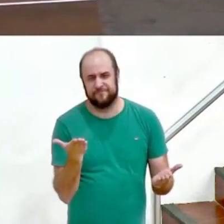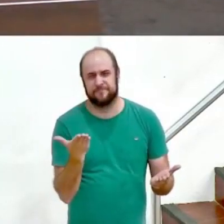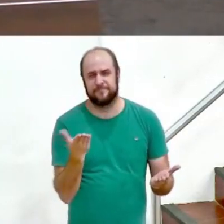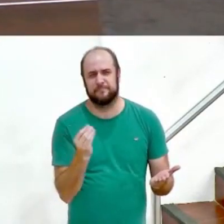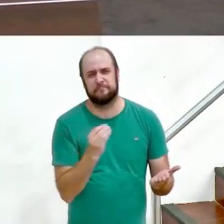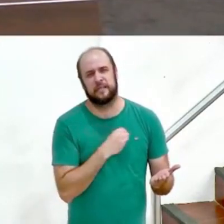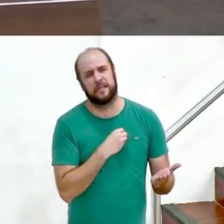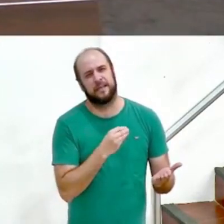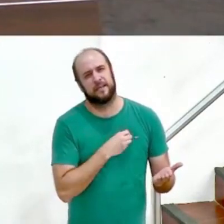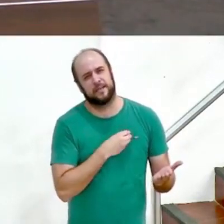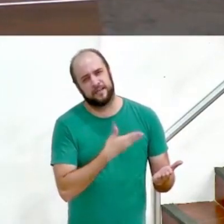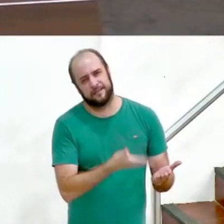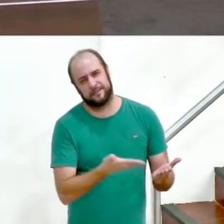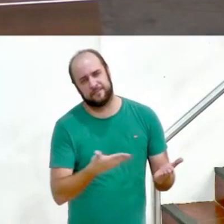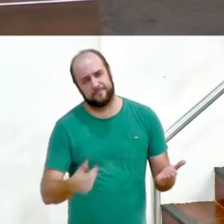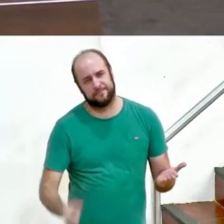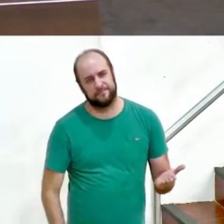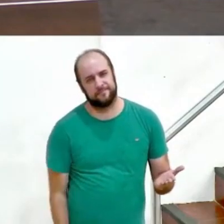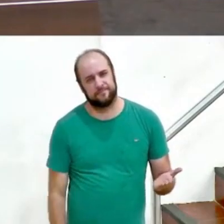são.